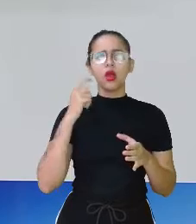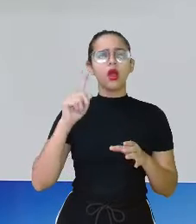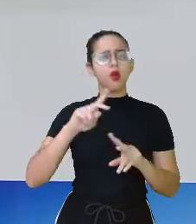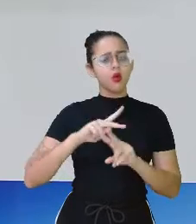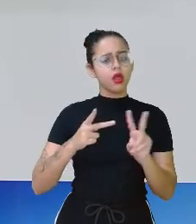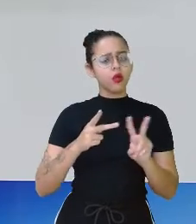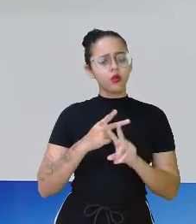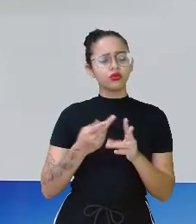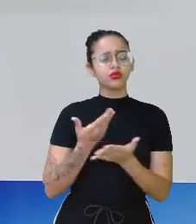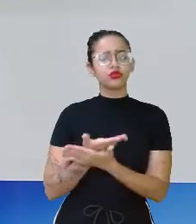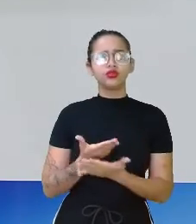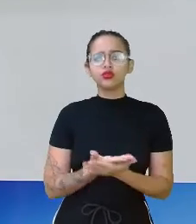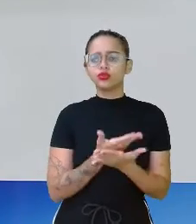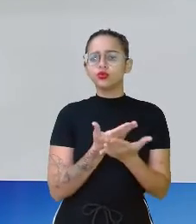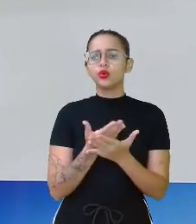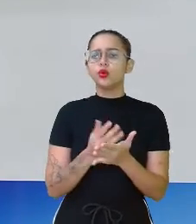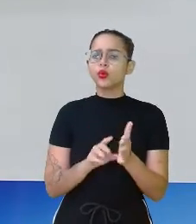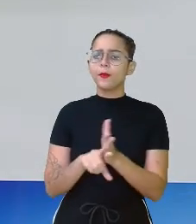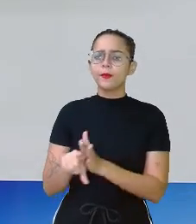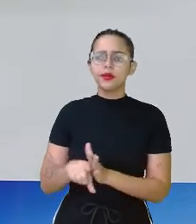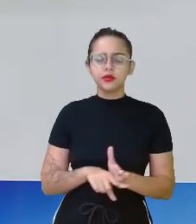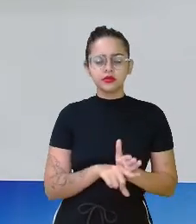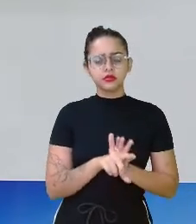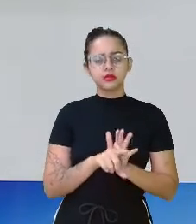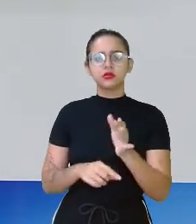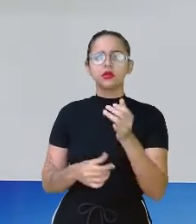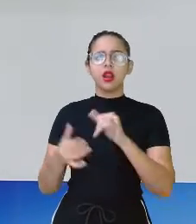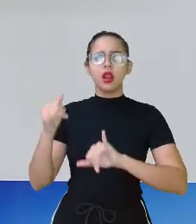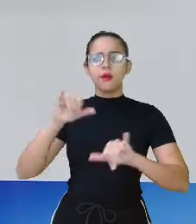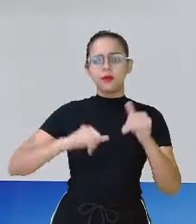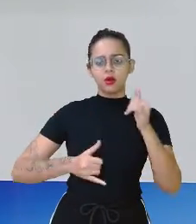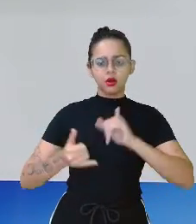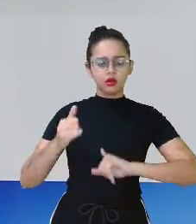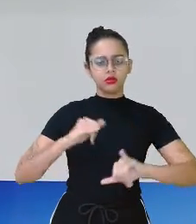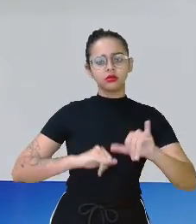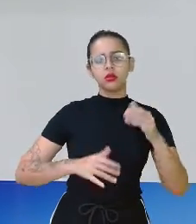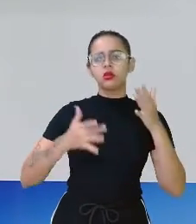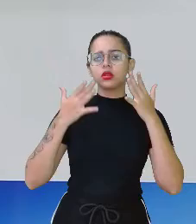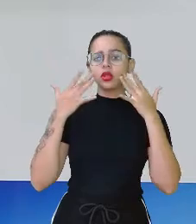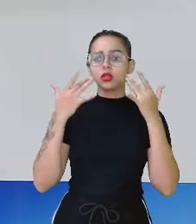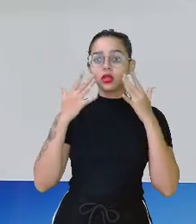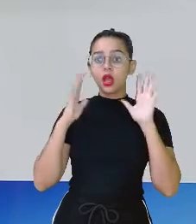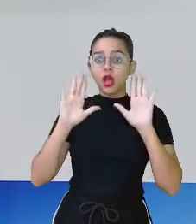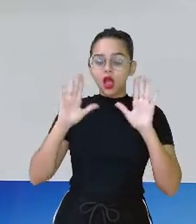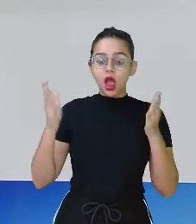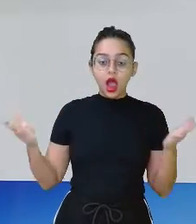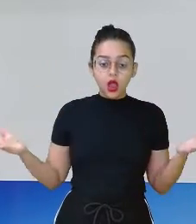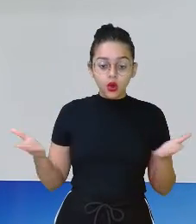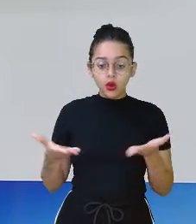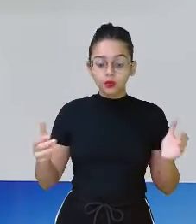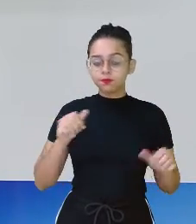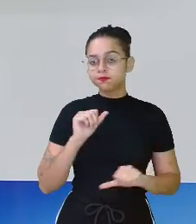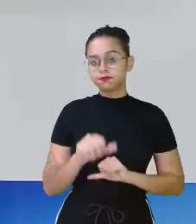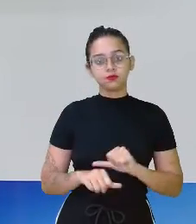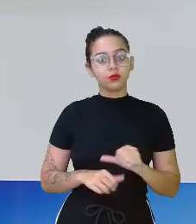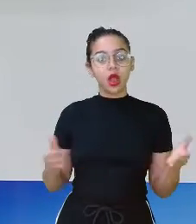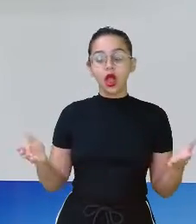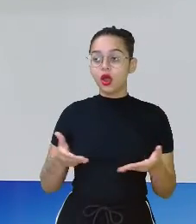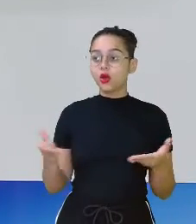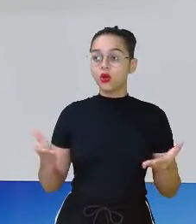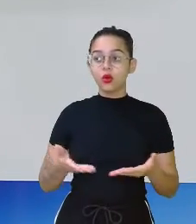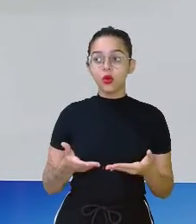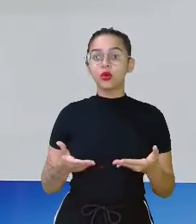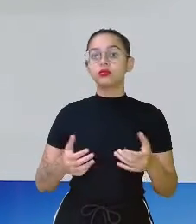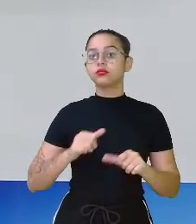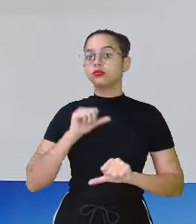estudo, de pesquisa, de laboratório, né, teatral, ele se